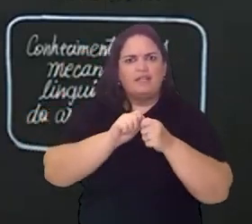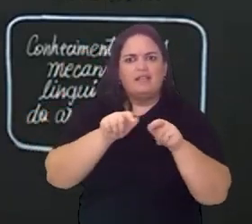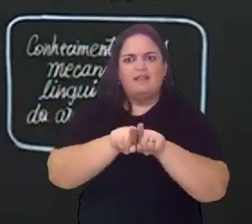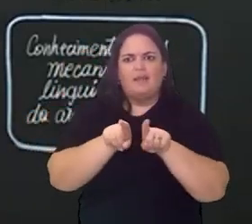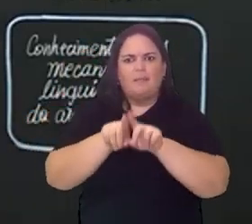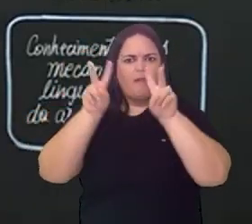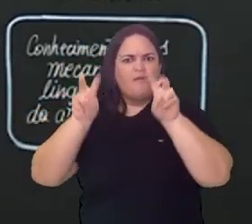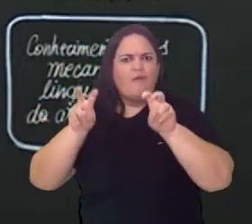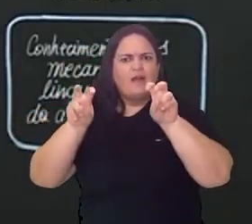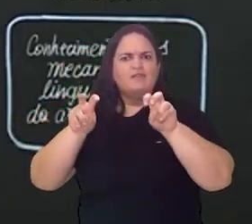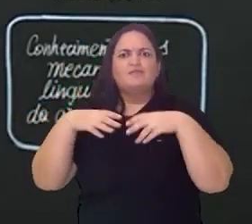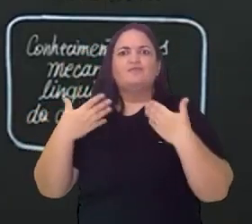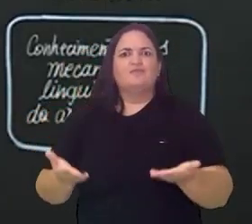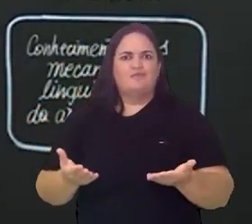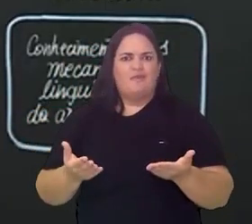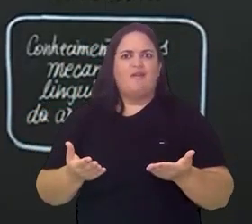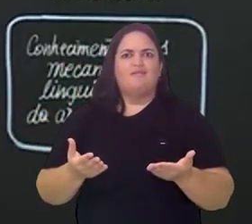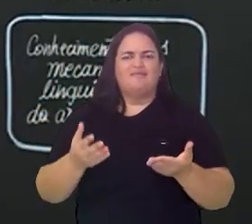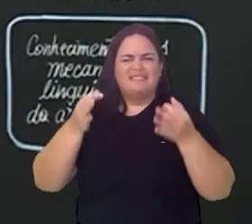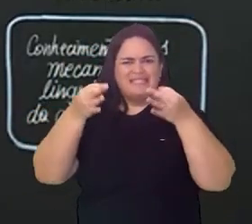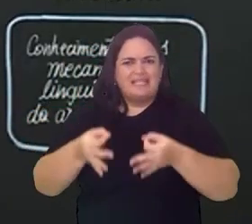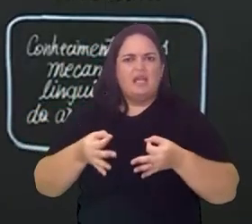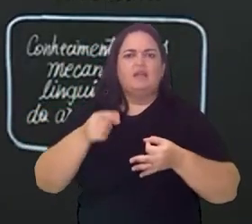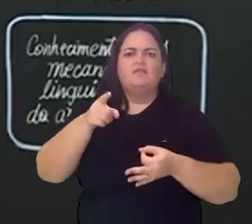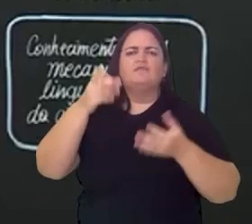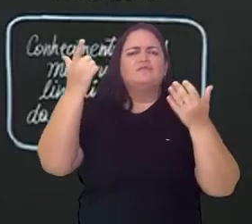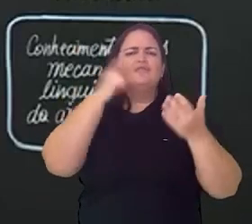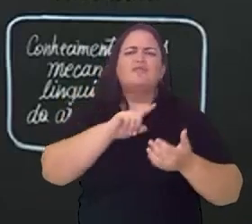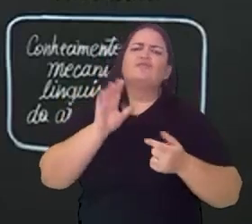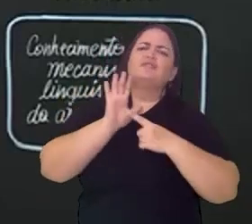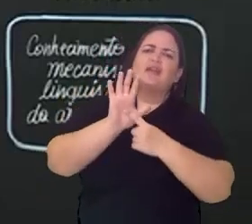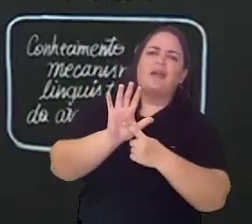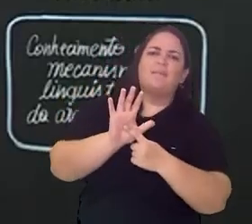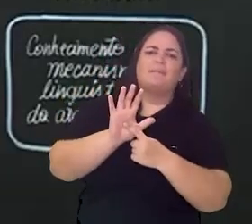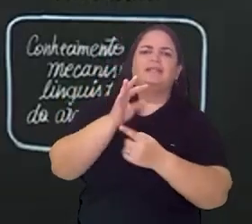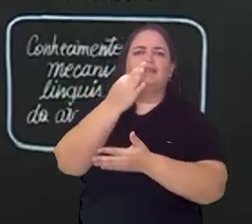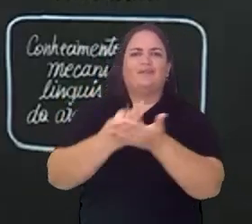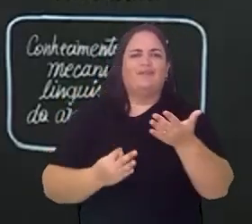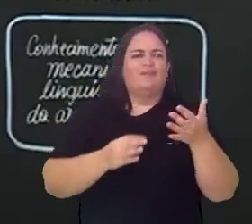você vai garantir, então, um texto apresentando uma boa coesão